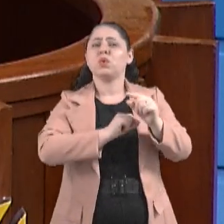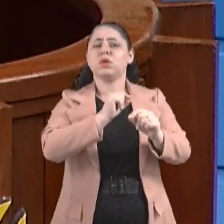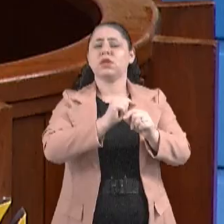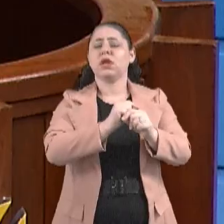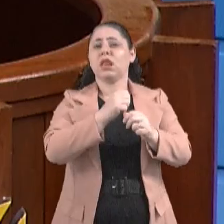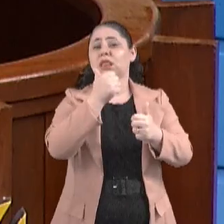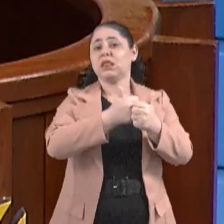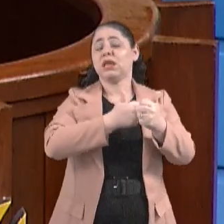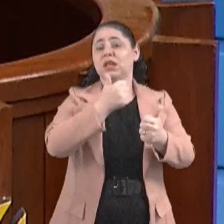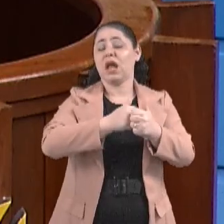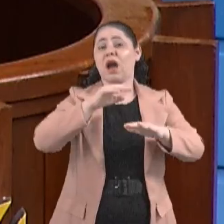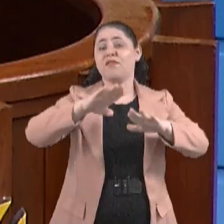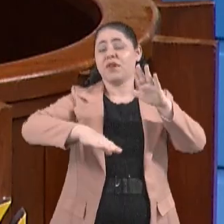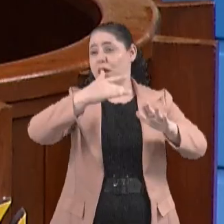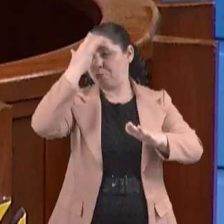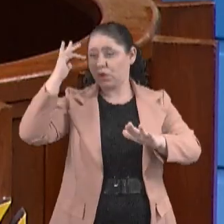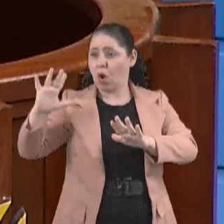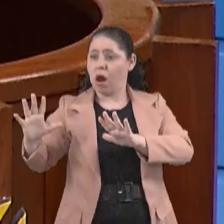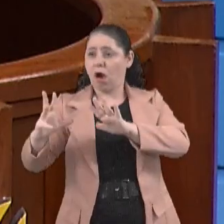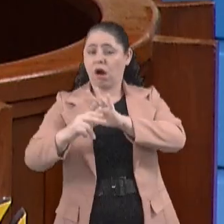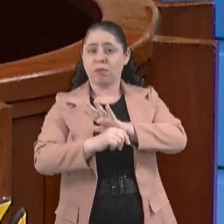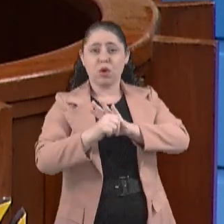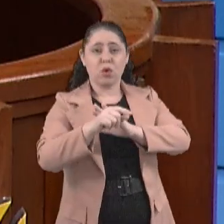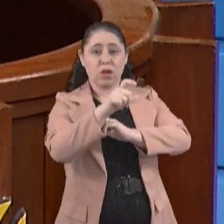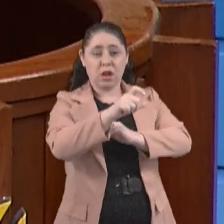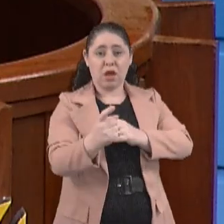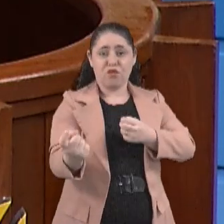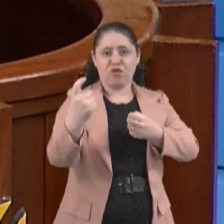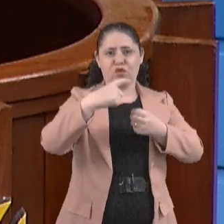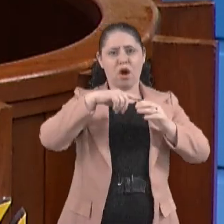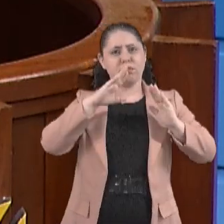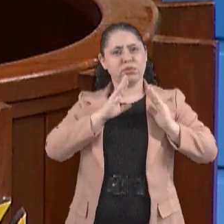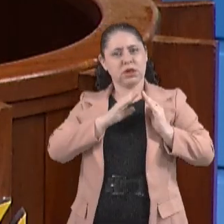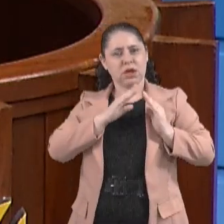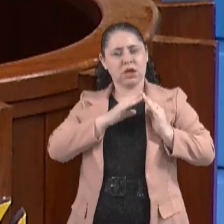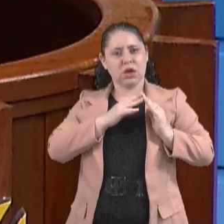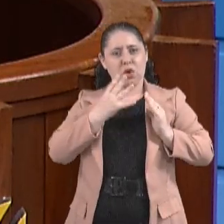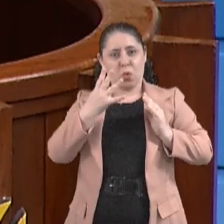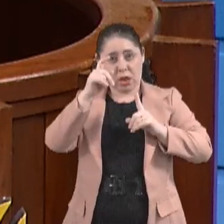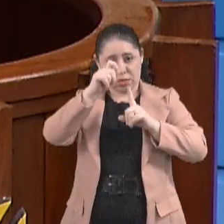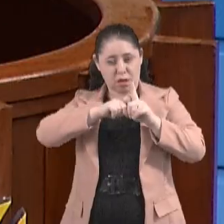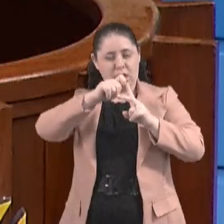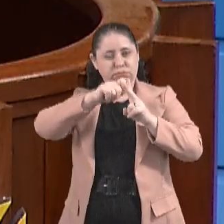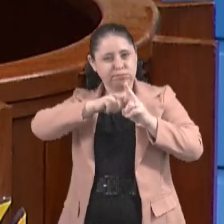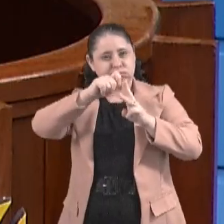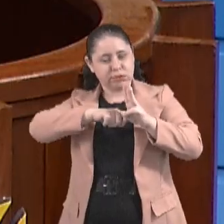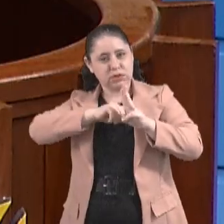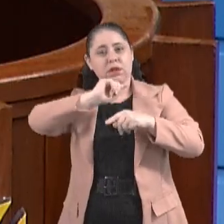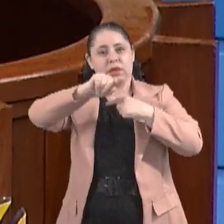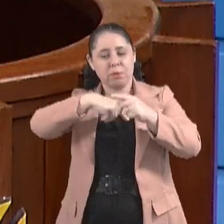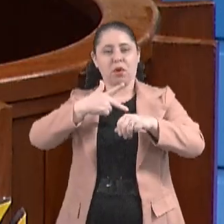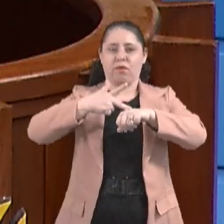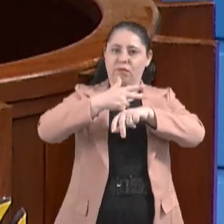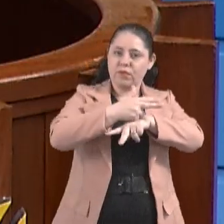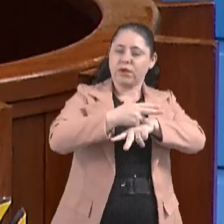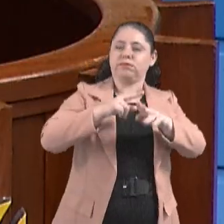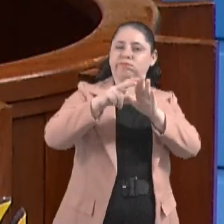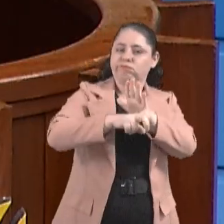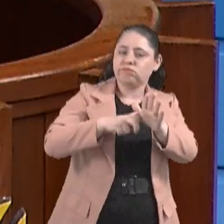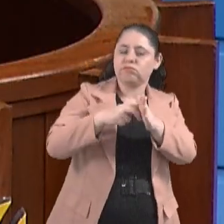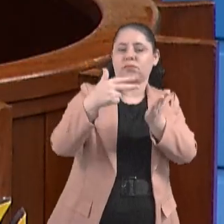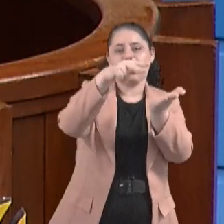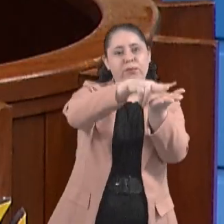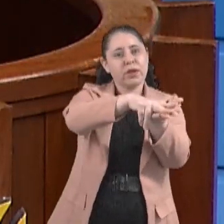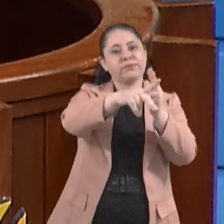sido uma tentativa de assalto. Quando Maria da Penha voltou para casa, 4 meses após passar por cirurgias,